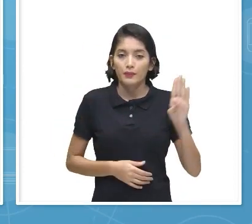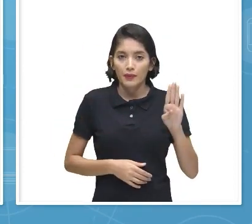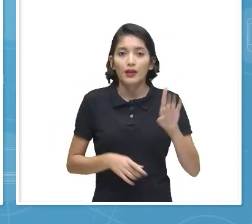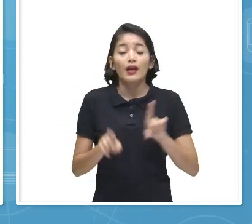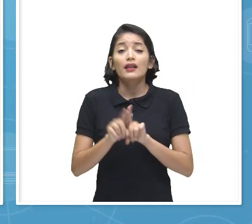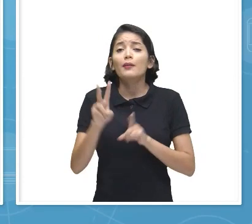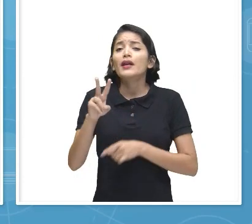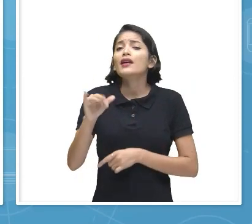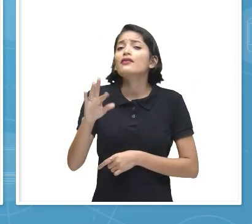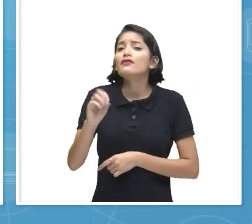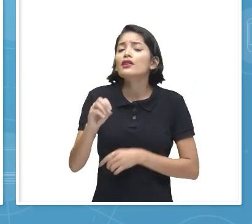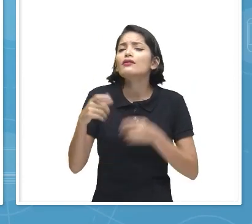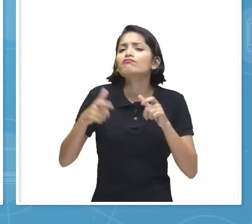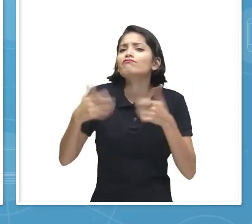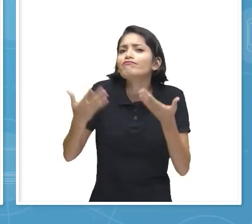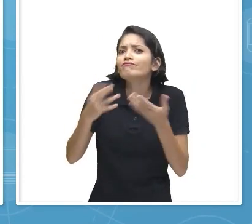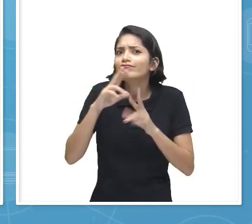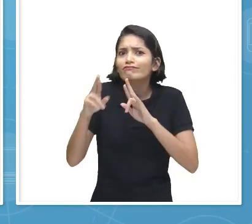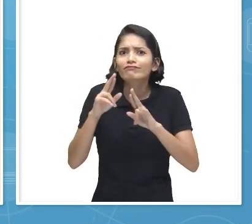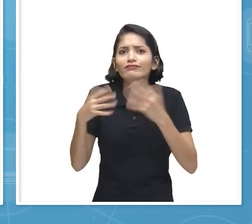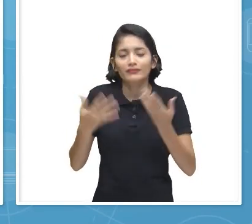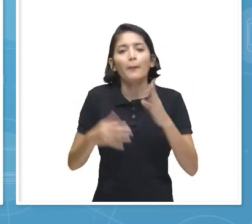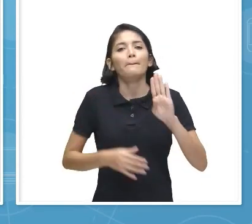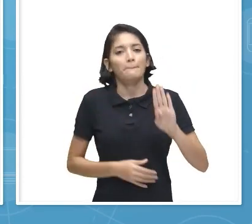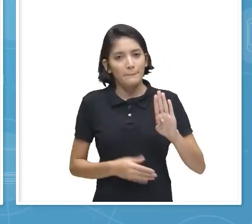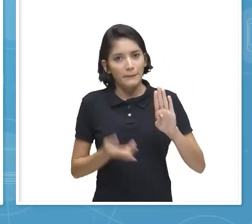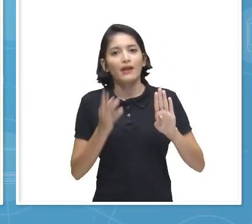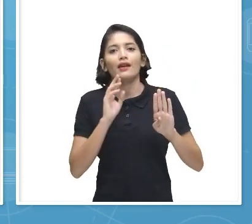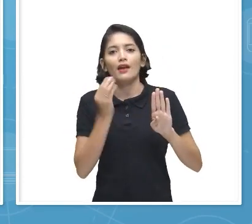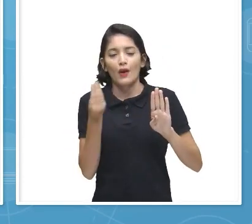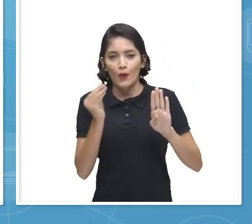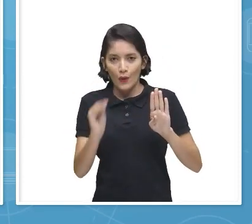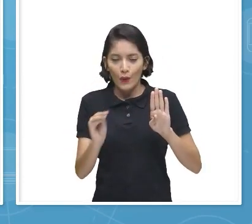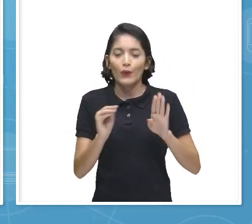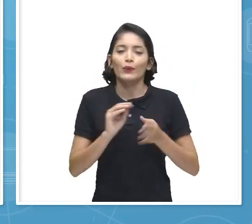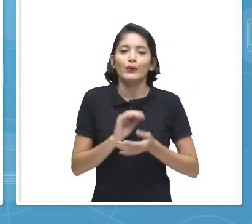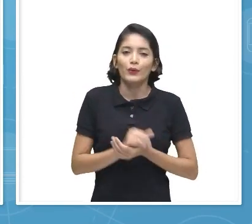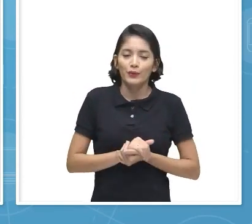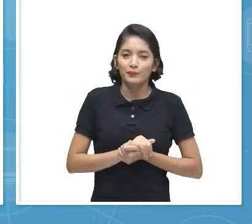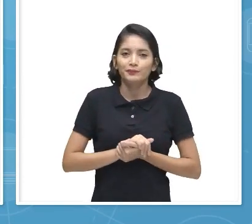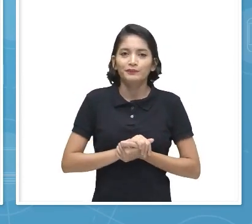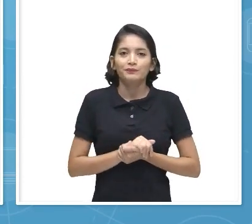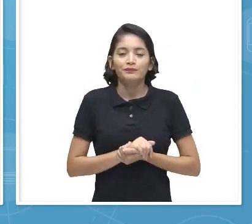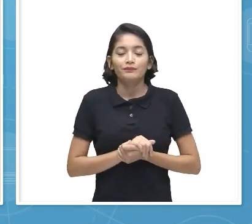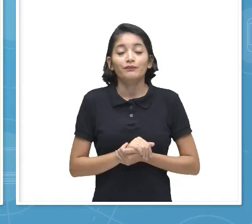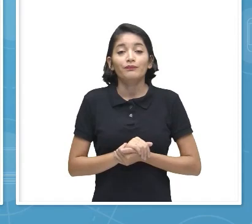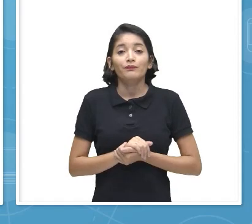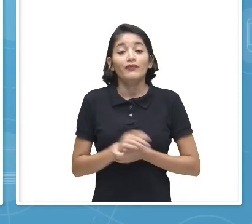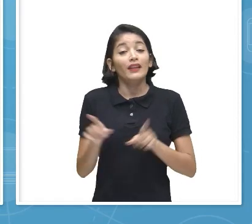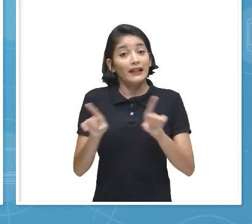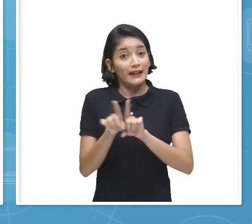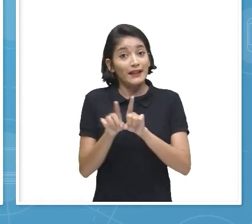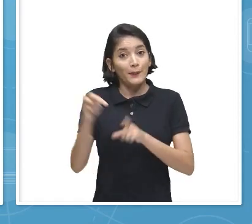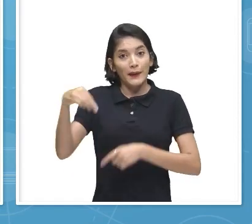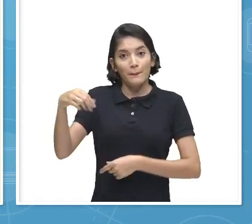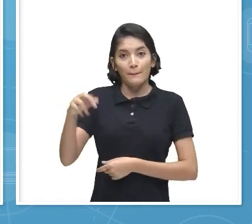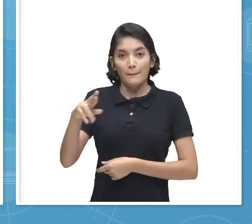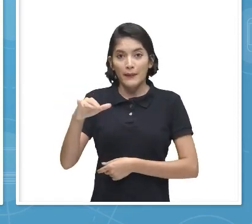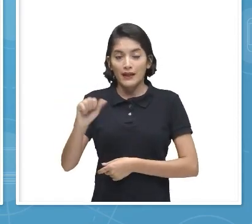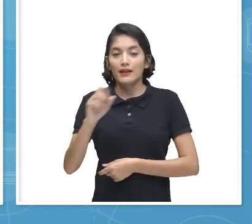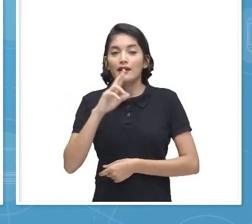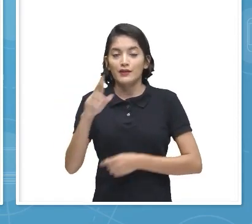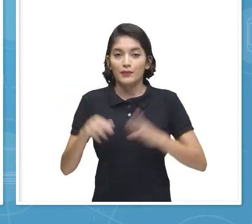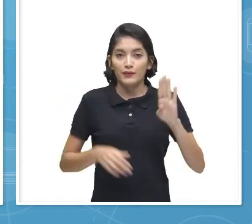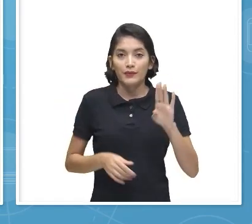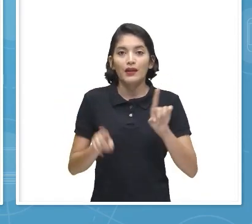tô falando, mas cadê? Letra B. Letra B também colocou da escola Liberalina Well. A Maria Eduarda, letra B.